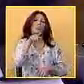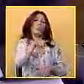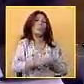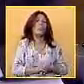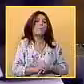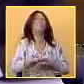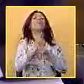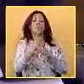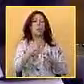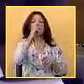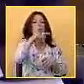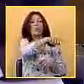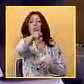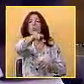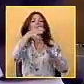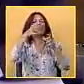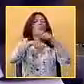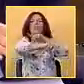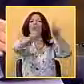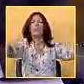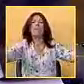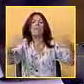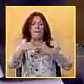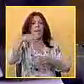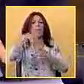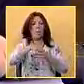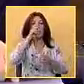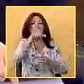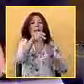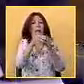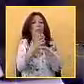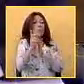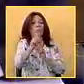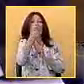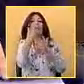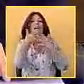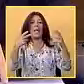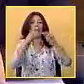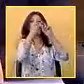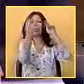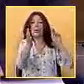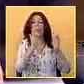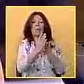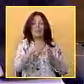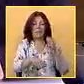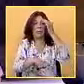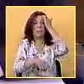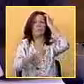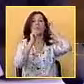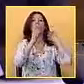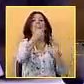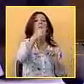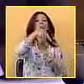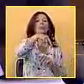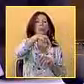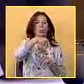tem condições, se as pessoas forem todas votar e não aproveitarem para fazerem uma grande ponte desde o dia 5 de